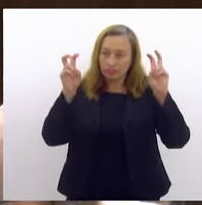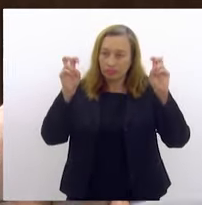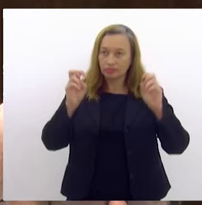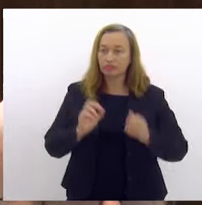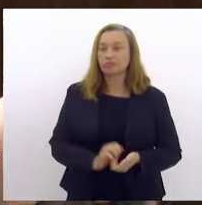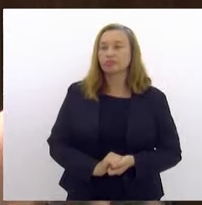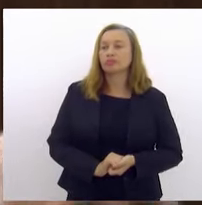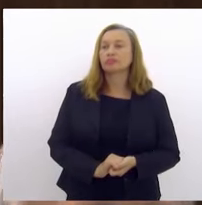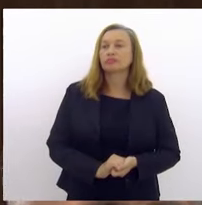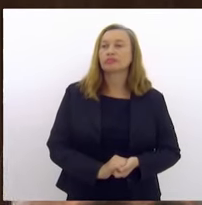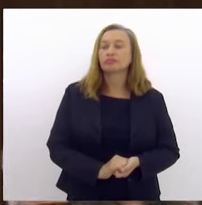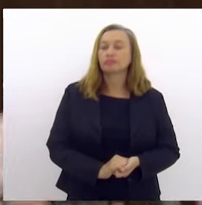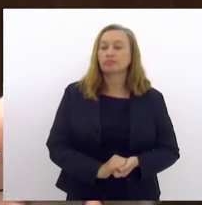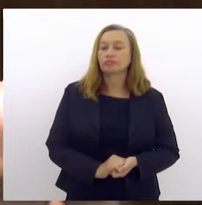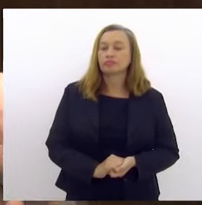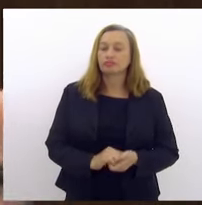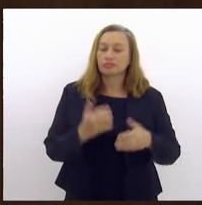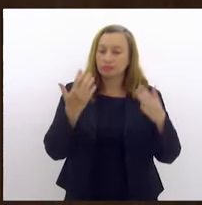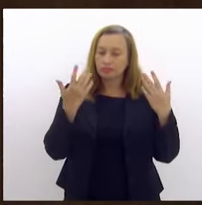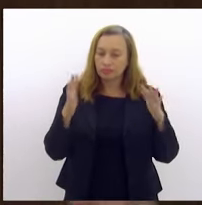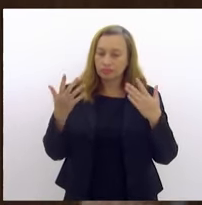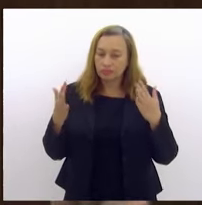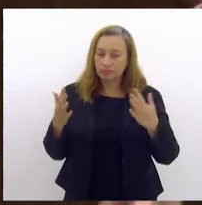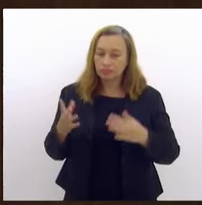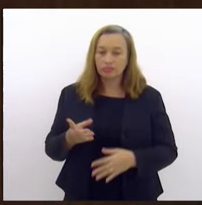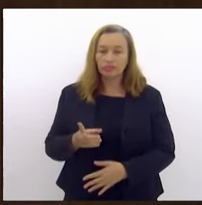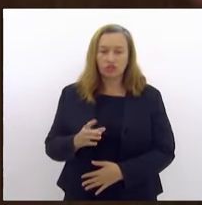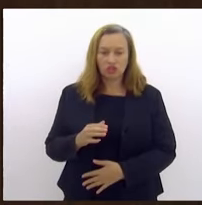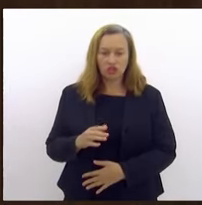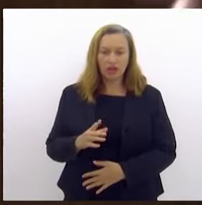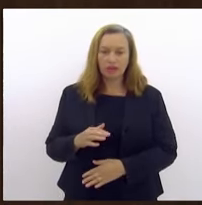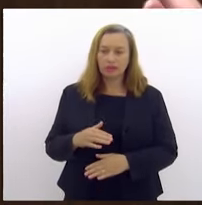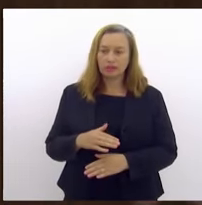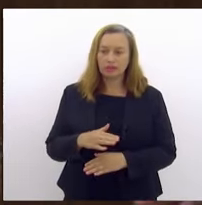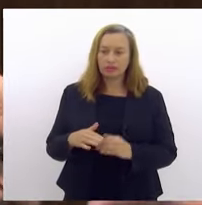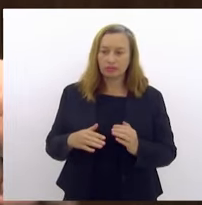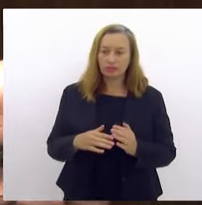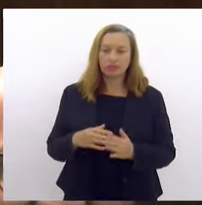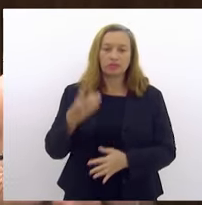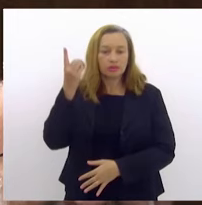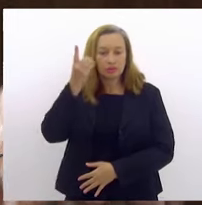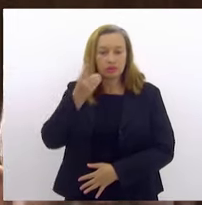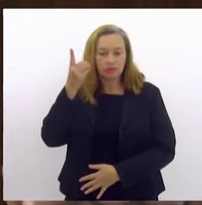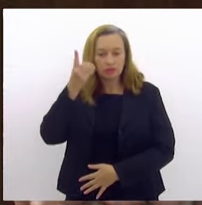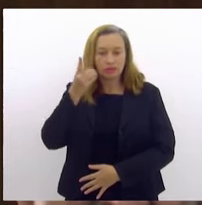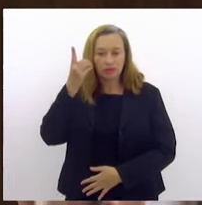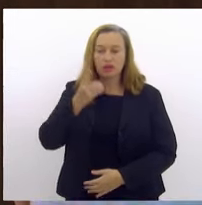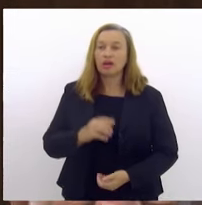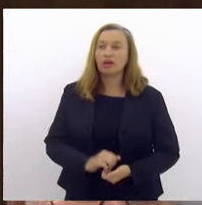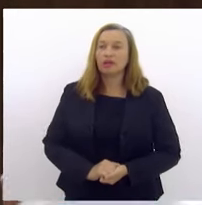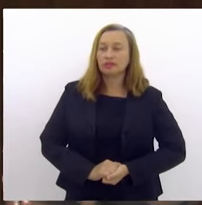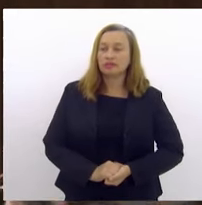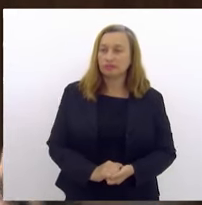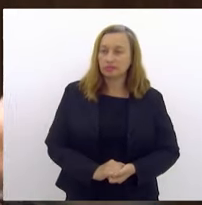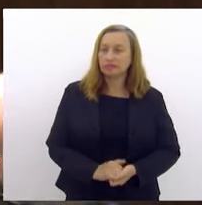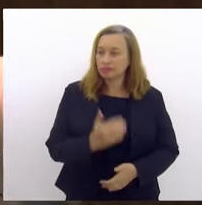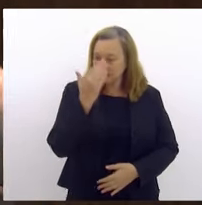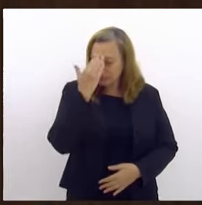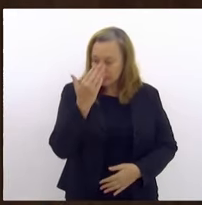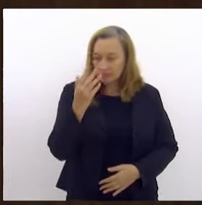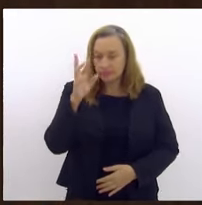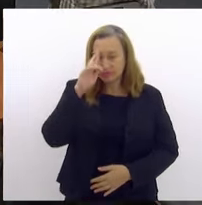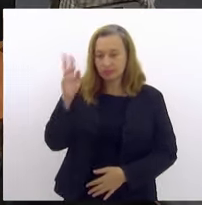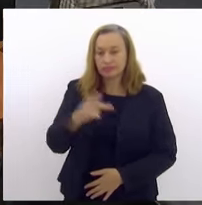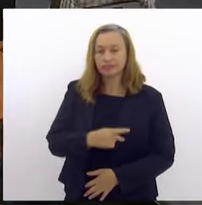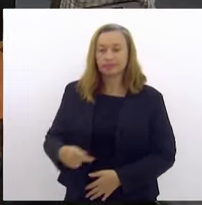uma justificativa e saudar aos senhores e senhoras que estão aí. Estou aqui com a deputada Marta Rocha, que está aqui conosco também. Obrigado, obrigado,